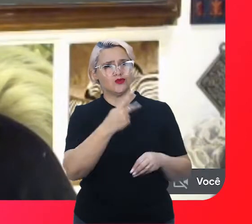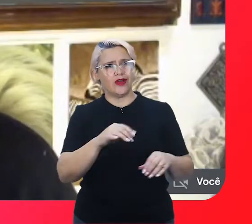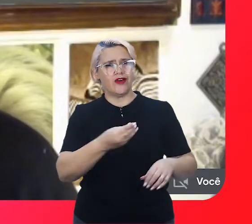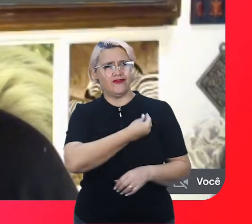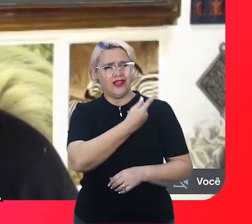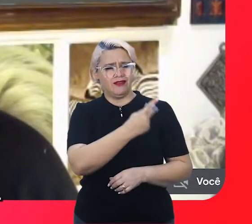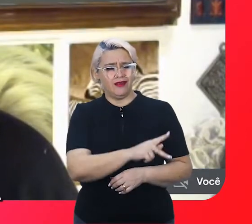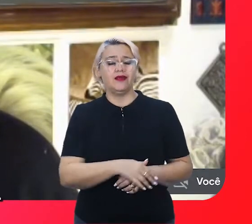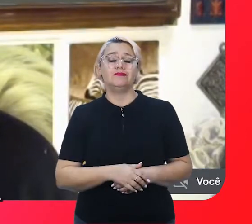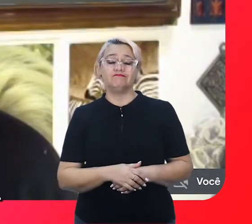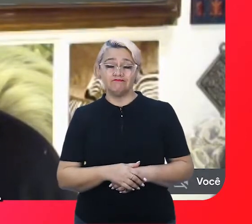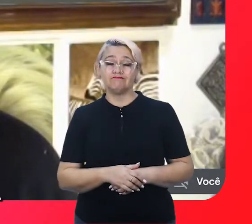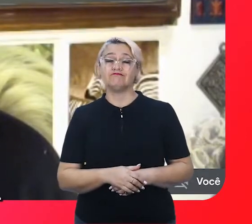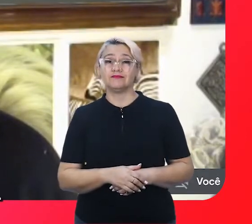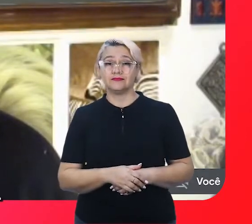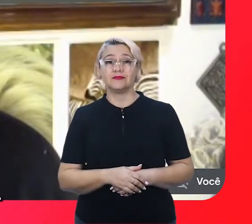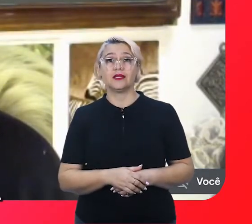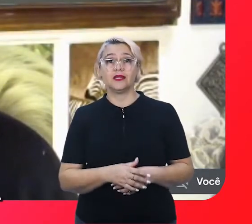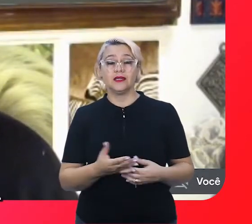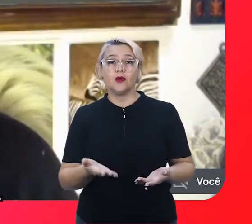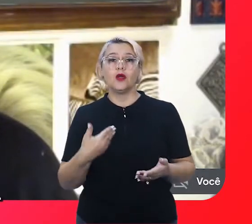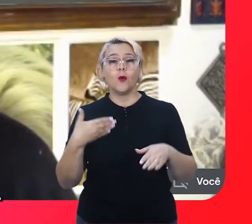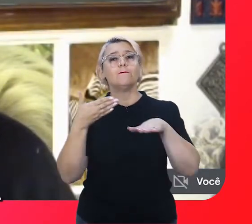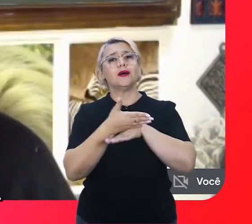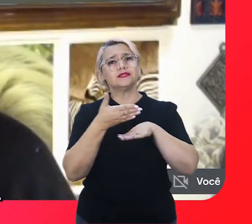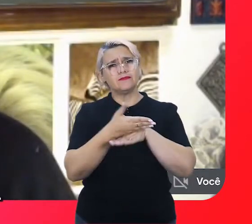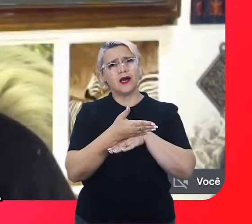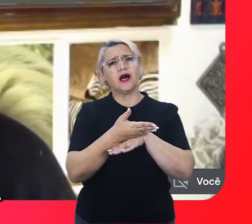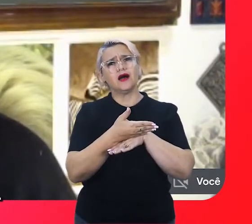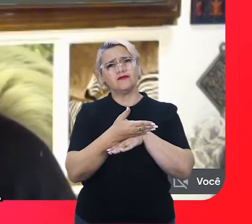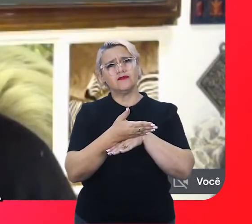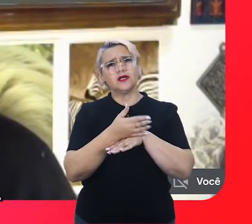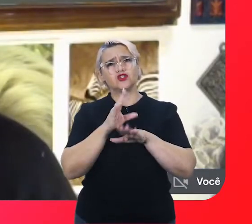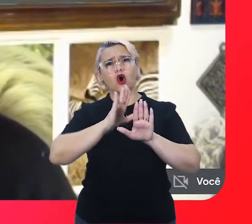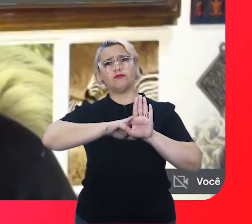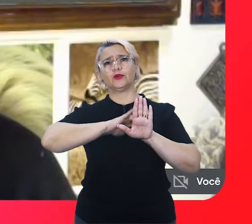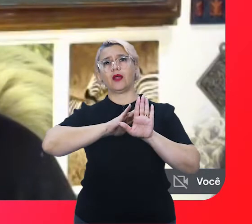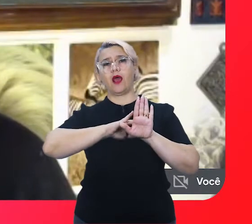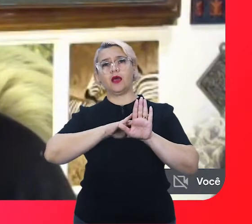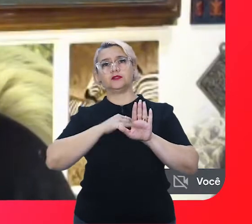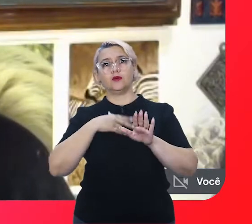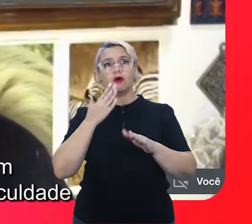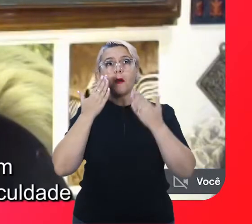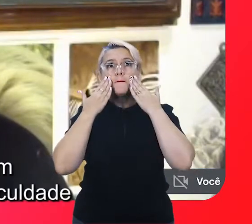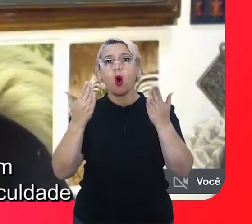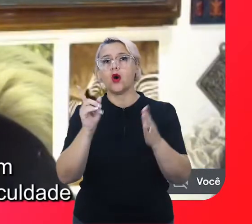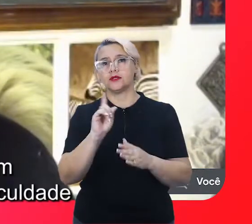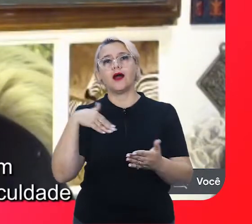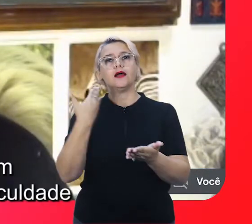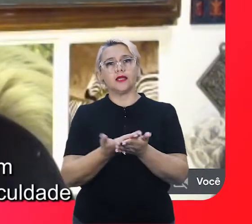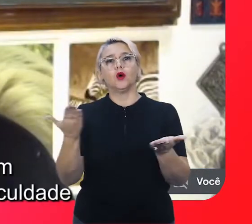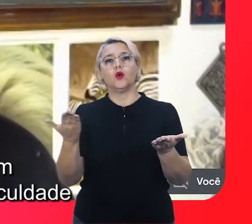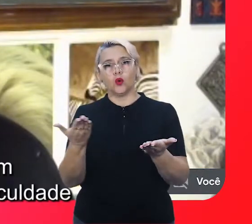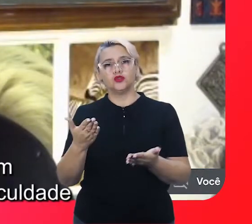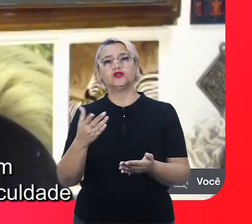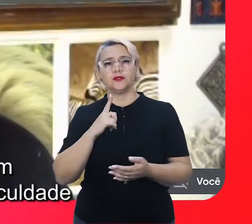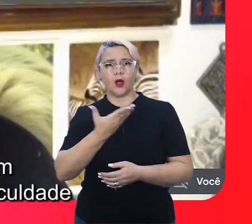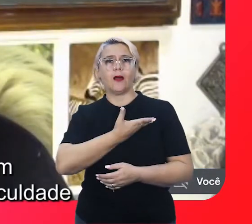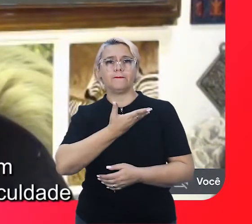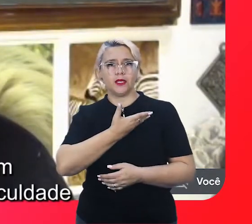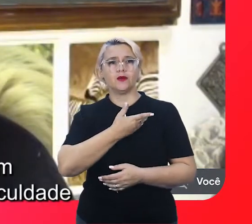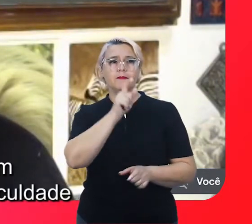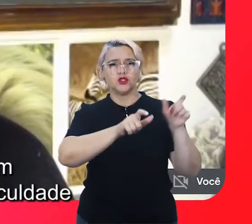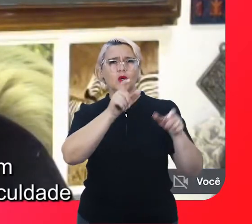tudo. uhum, Eu participava muito nos bastidores. Eu tenho uhum, até hoje eu sou muito amiga das pessoas que